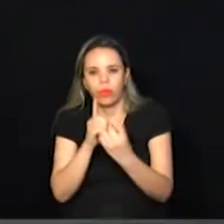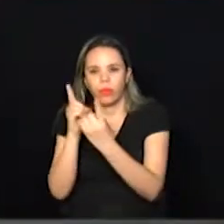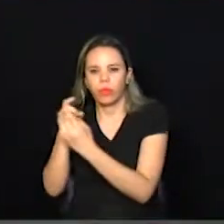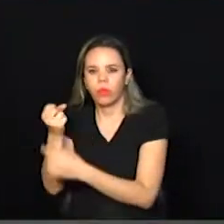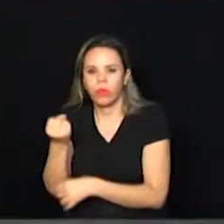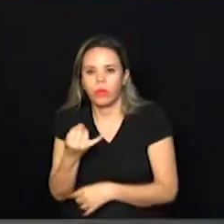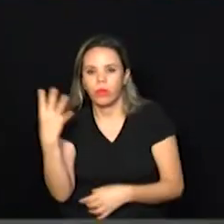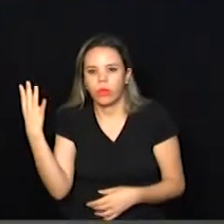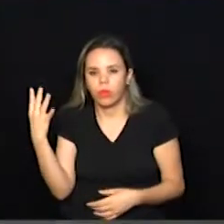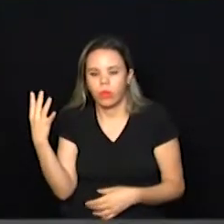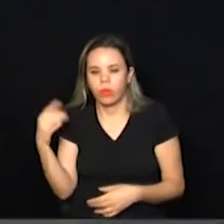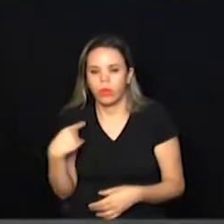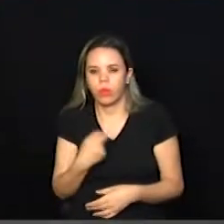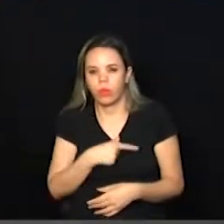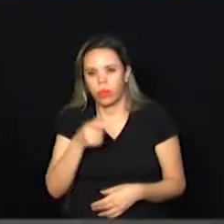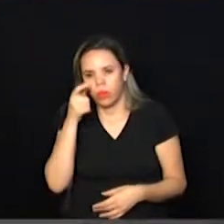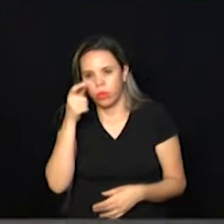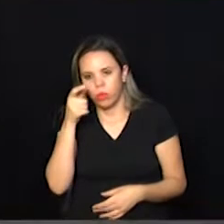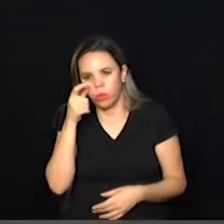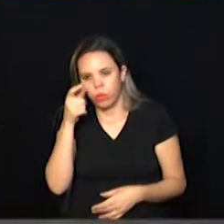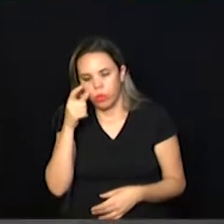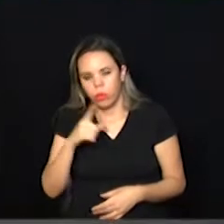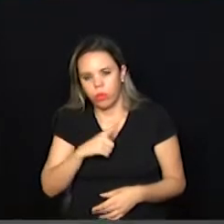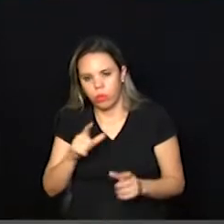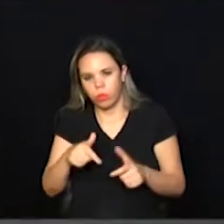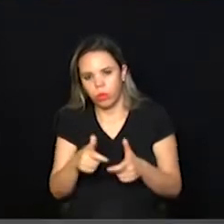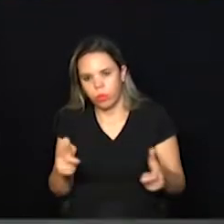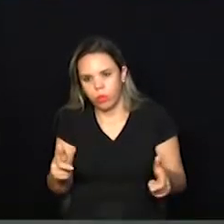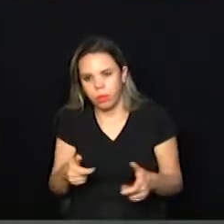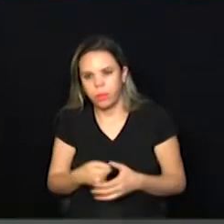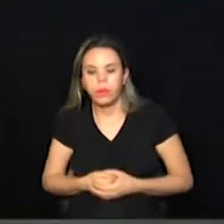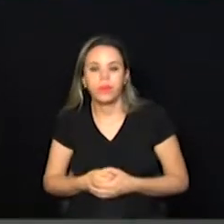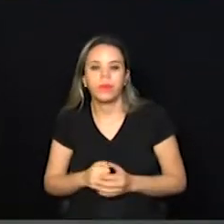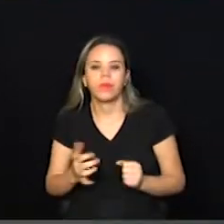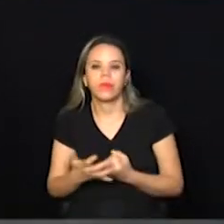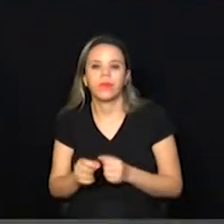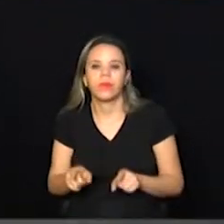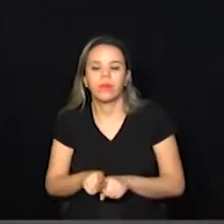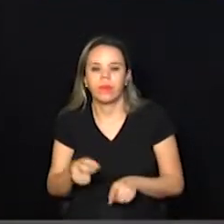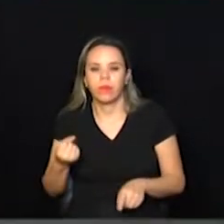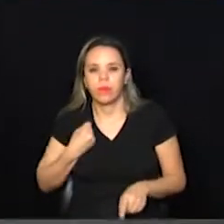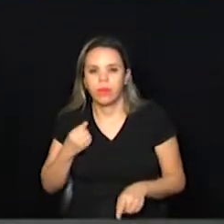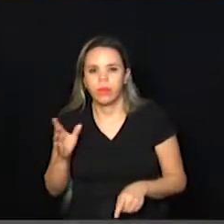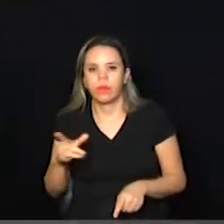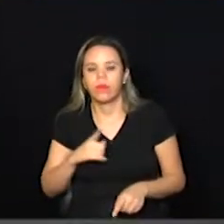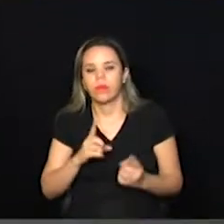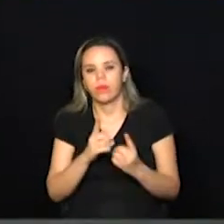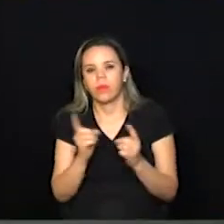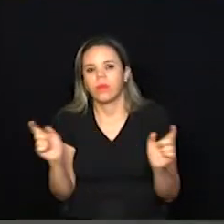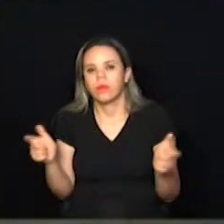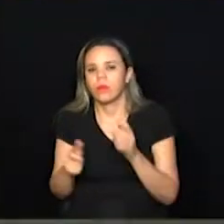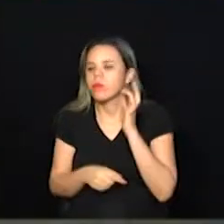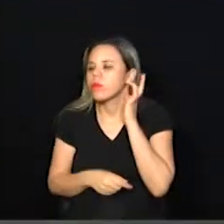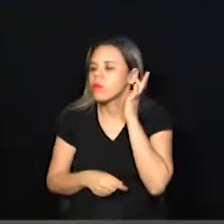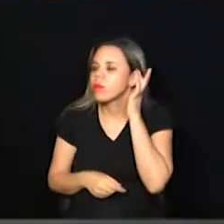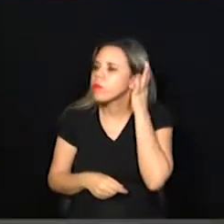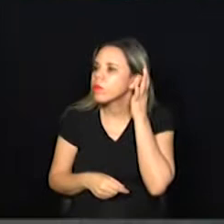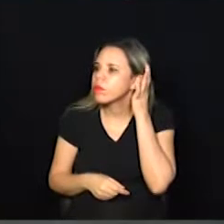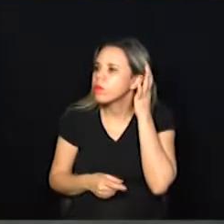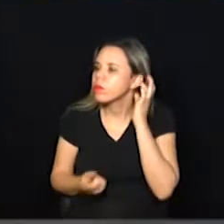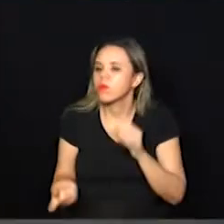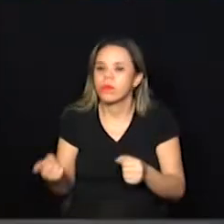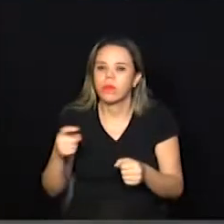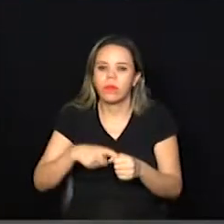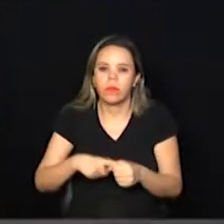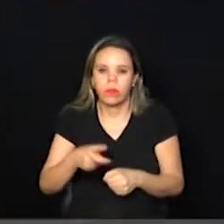né? Nós vimos que, quando intensificou a pandemia, esses números de atendimento diminuíram. E aí retornou.